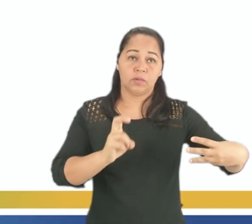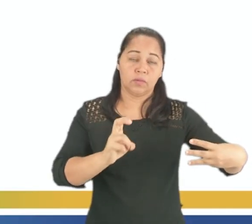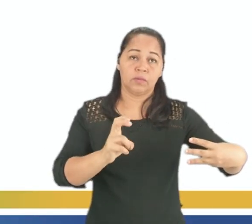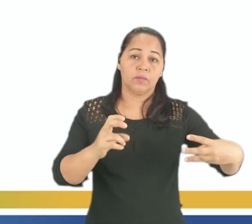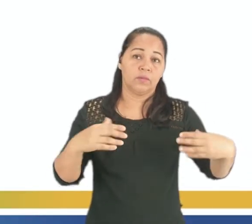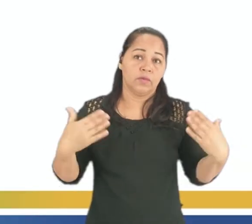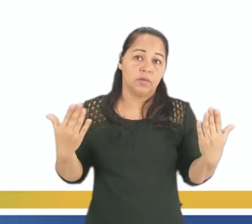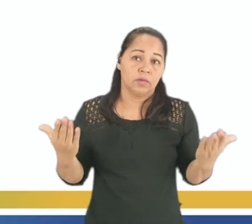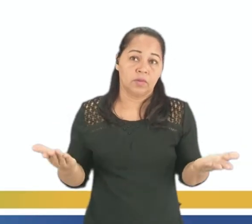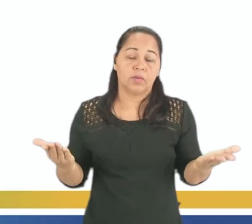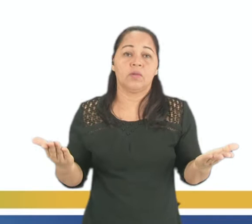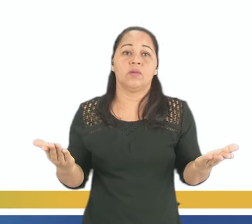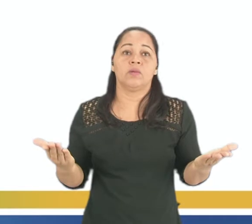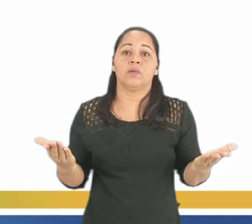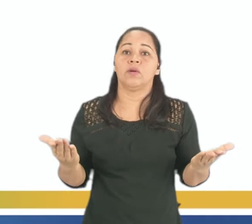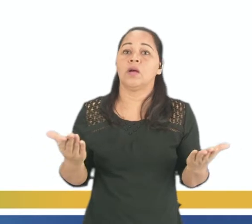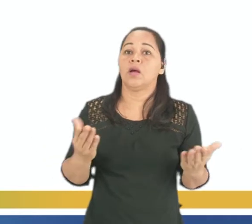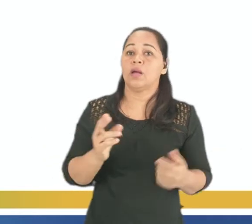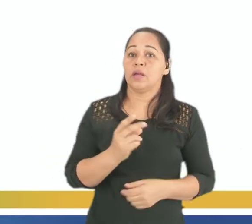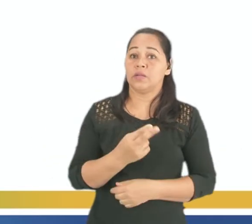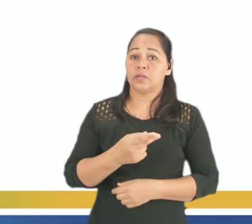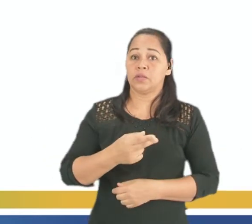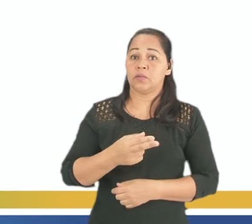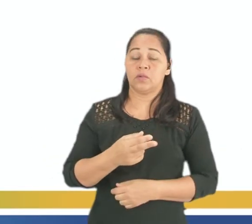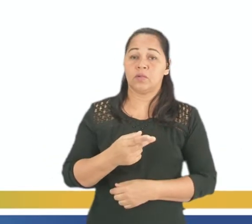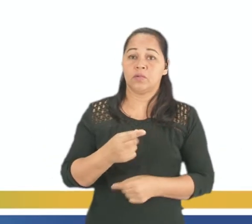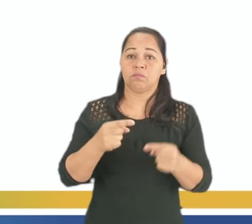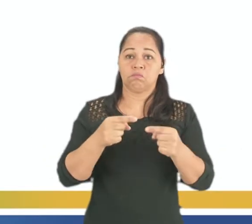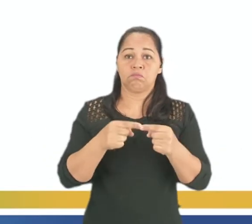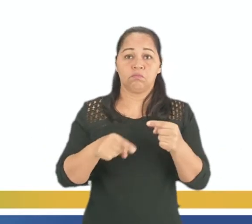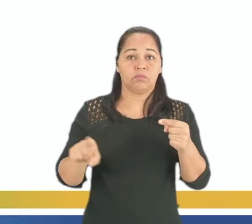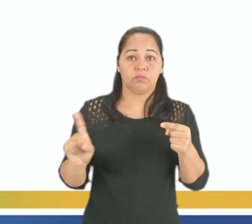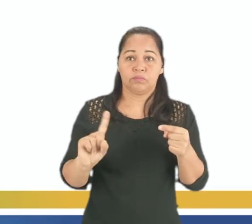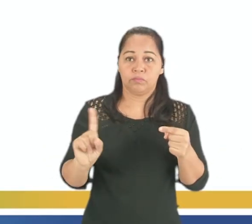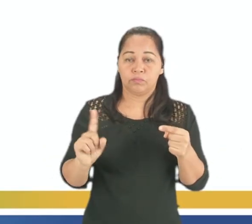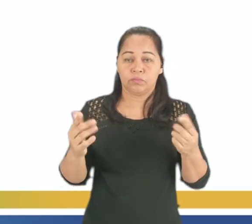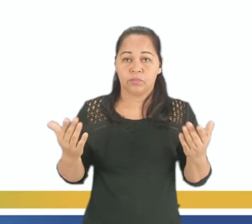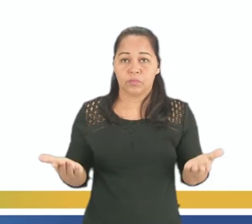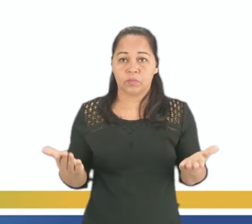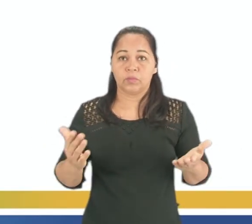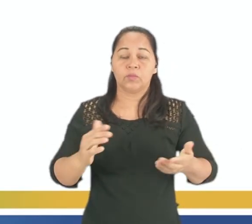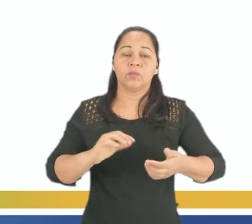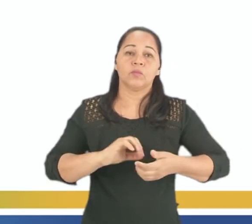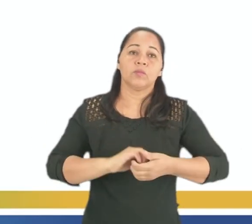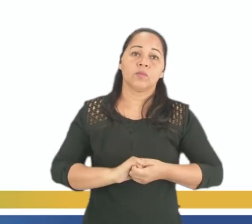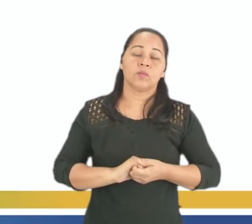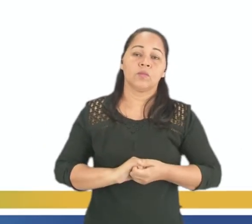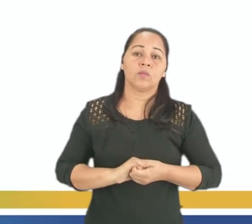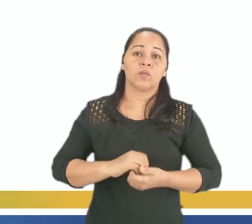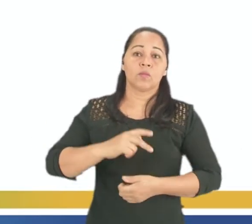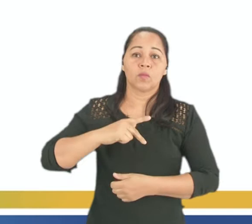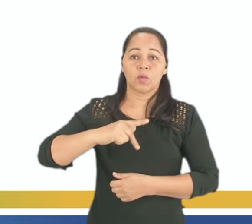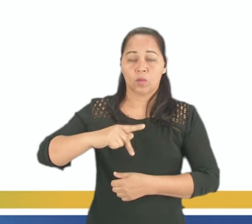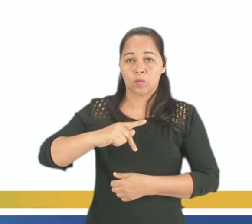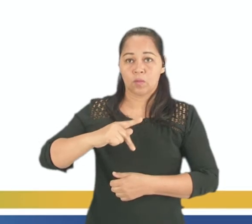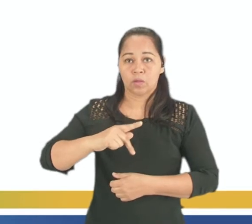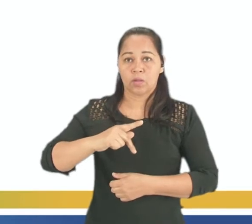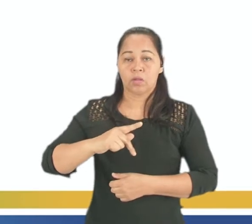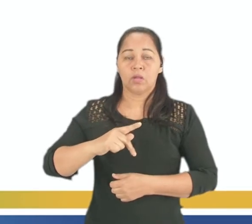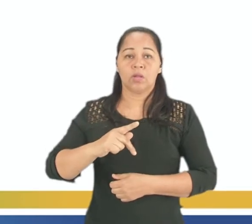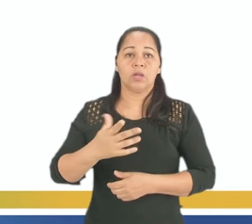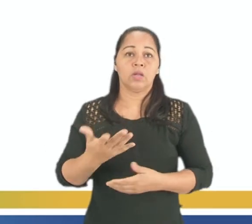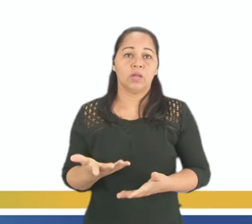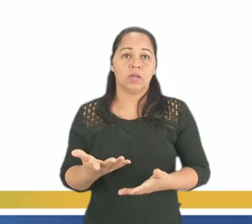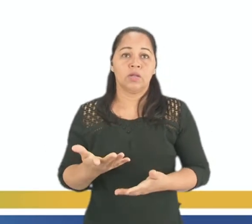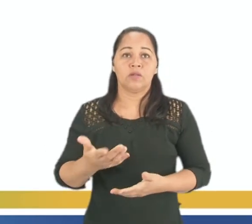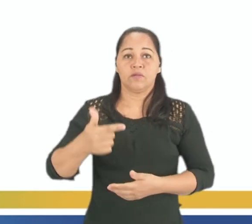Portanto, essa igualdade não está satisfeita pelo par ordenado. O par ordenado 22